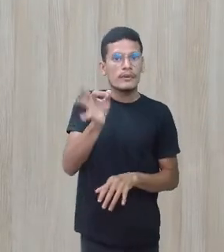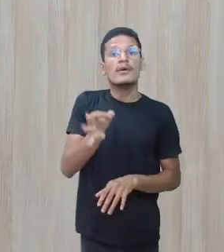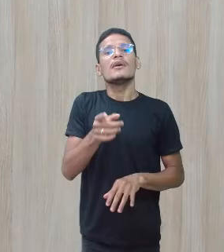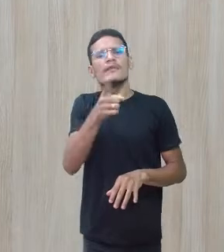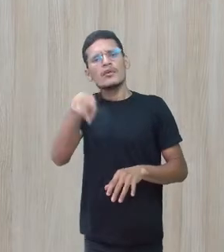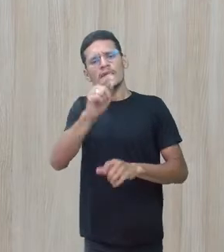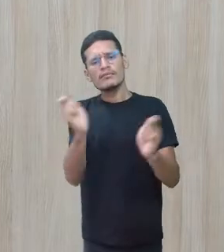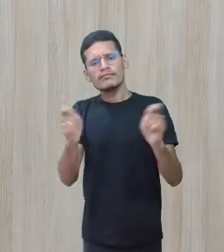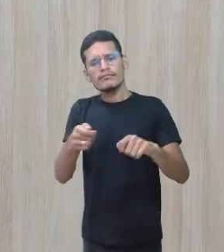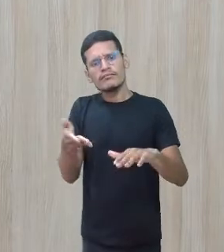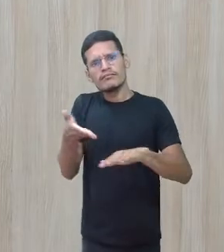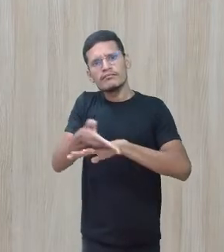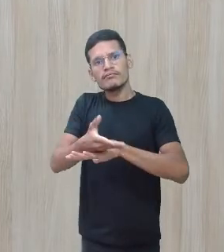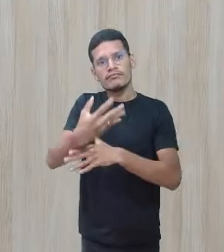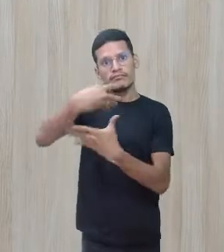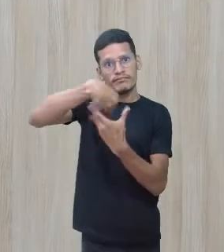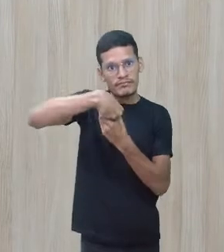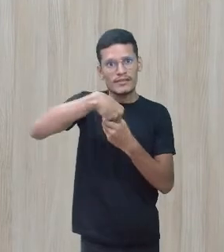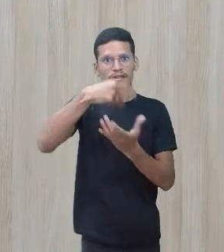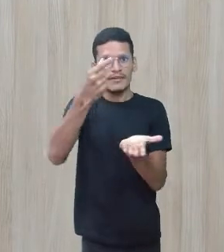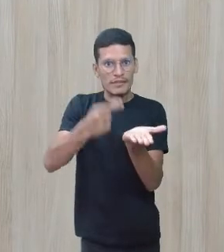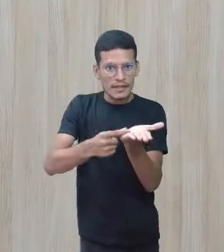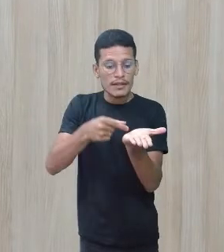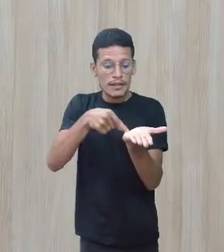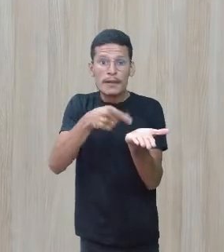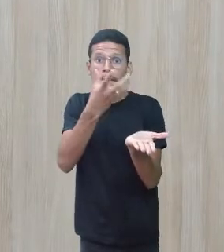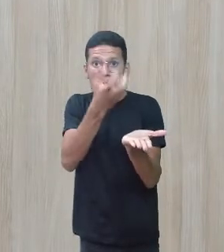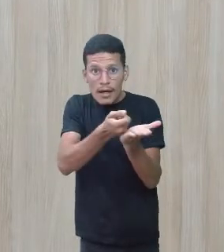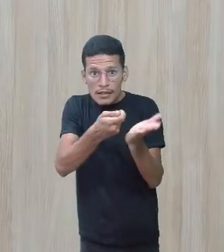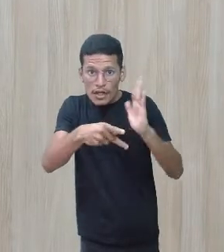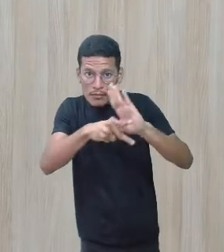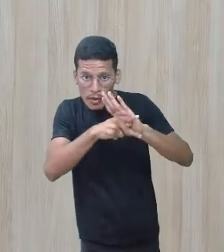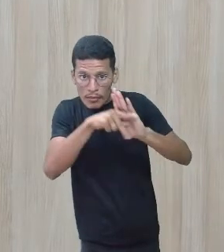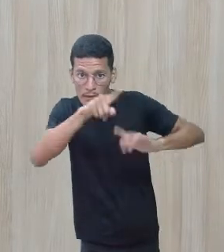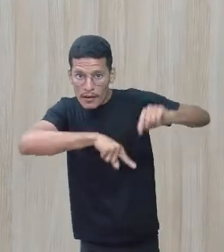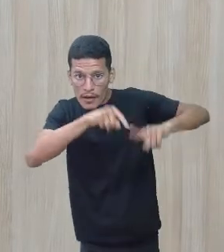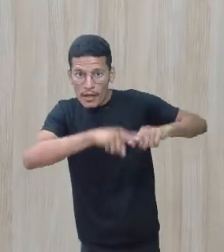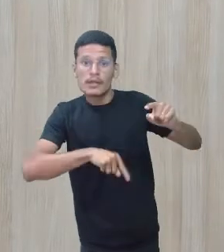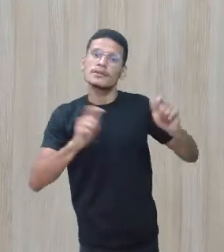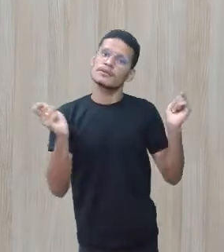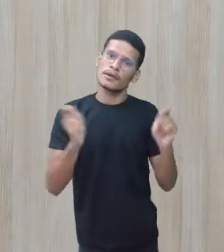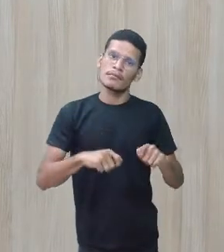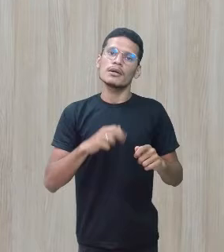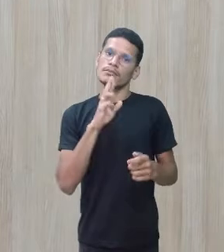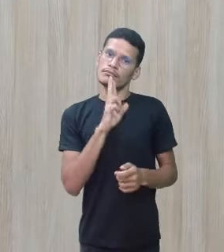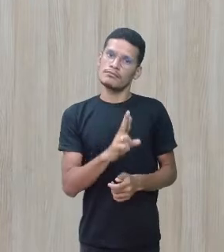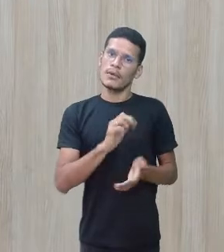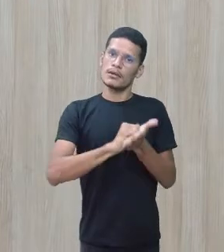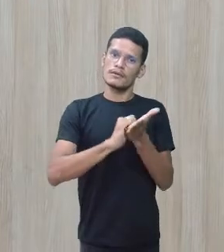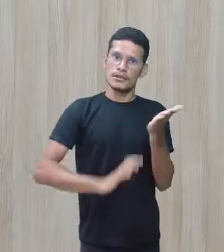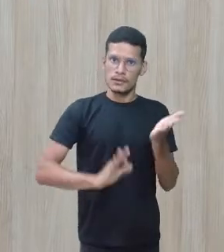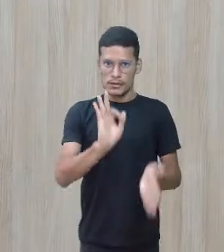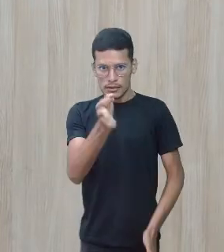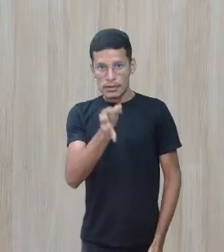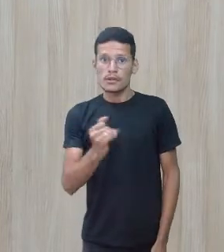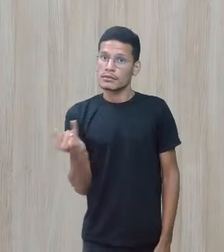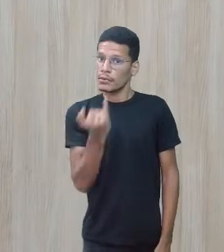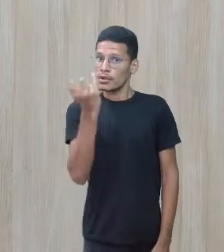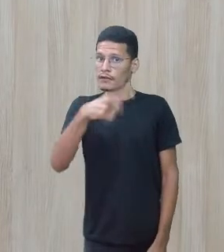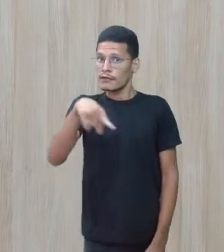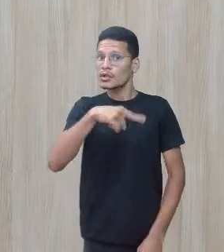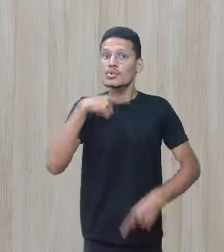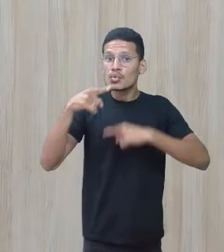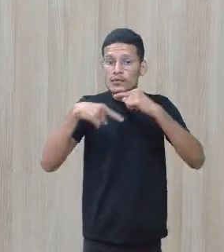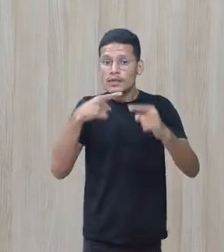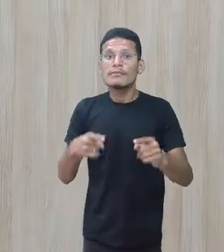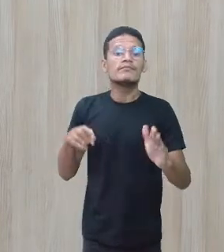acessar também pelo aplicativo, fazer o download desse material e resolver os exercícios, tá, gente? É importante que você também leve as dúvidas para o